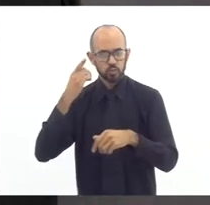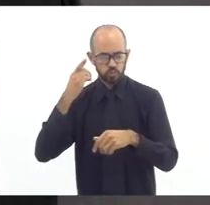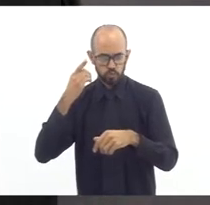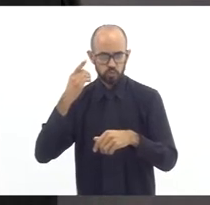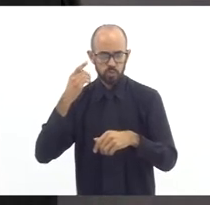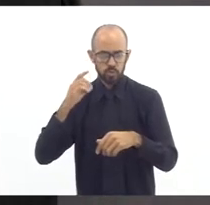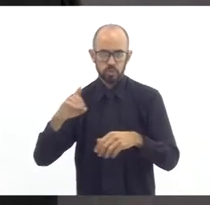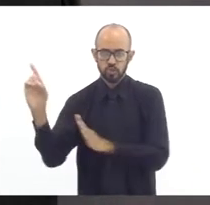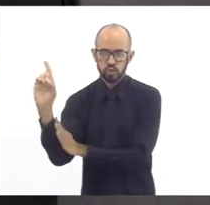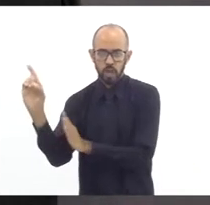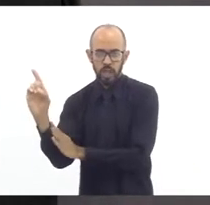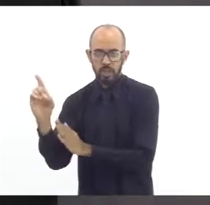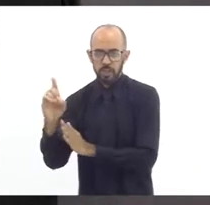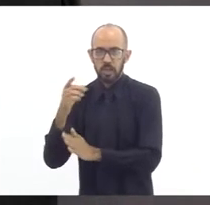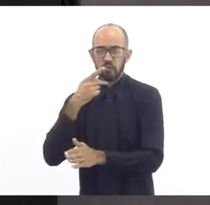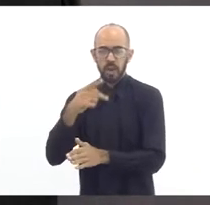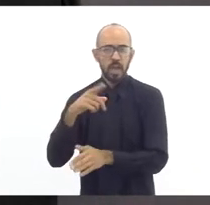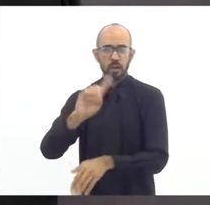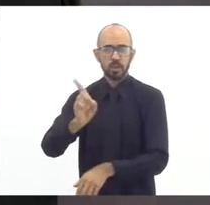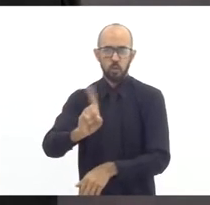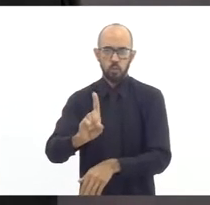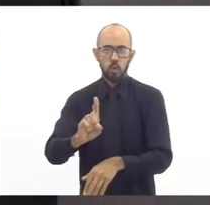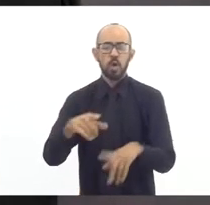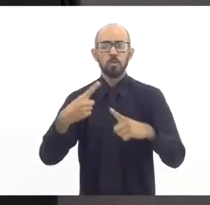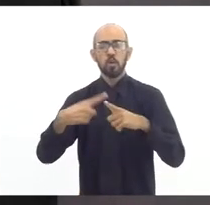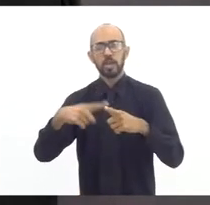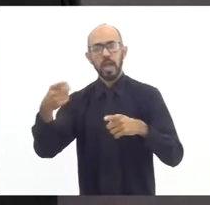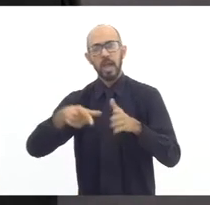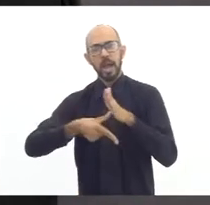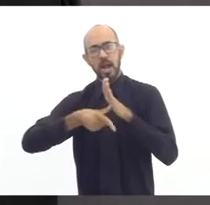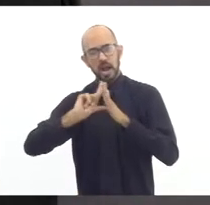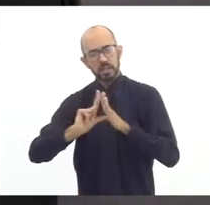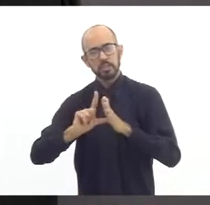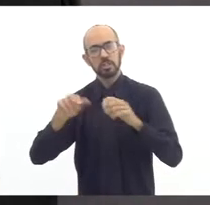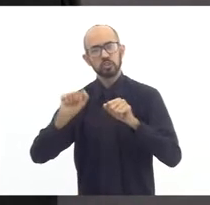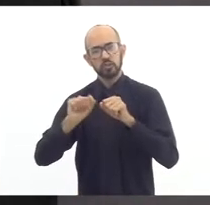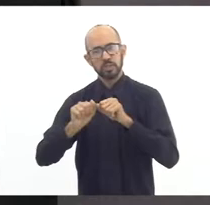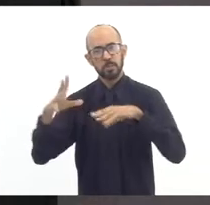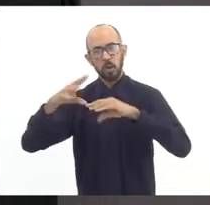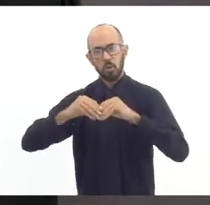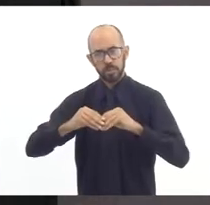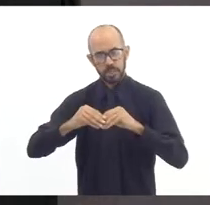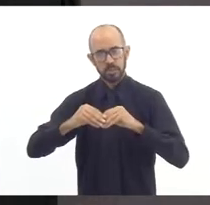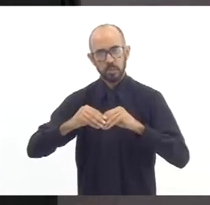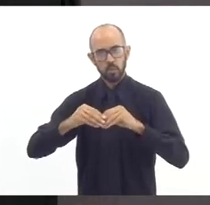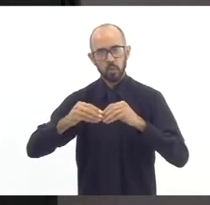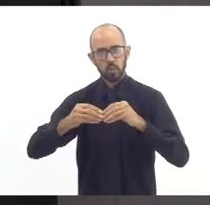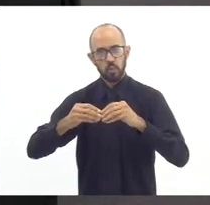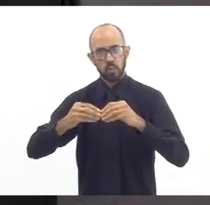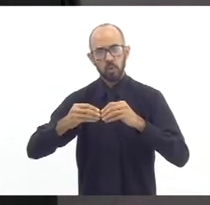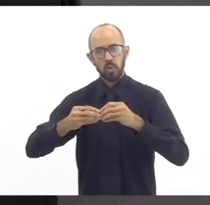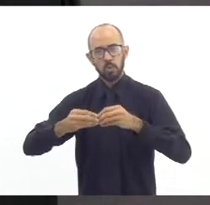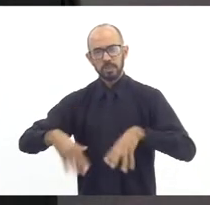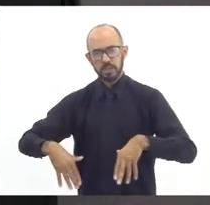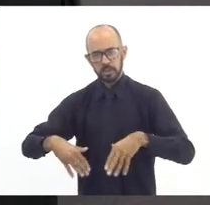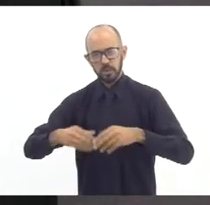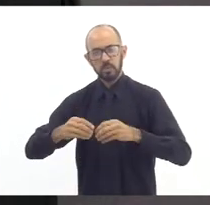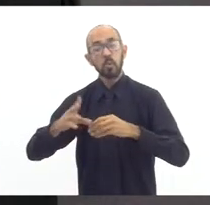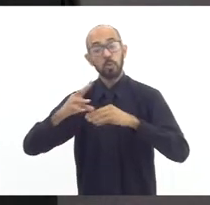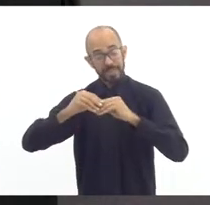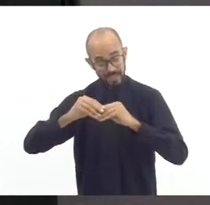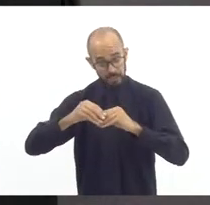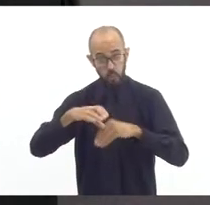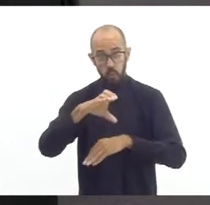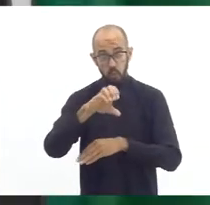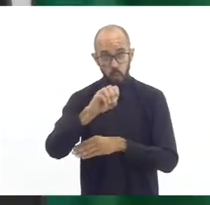antes da gente pensar numa compensação para o setor, né,